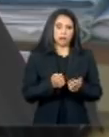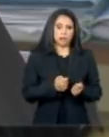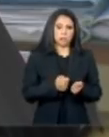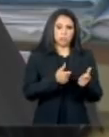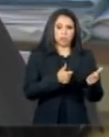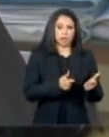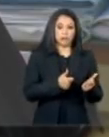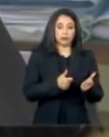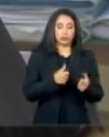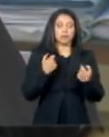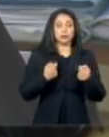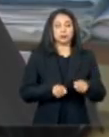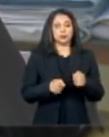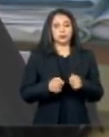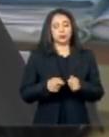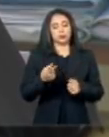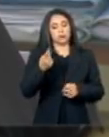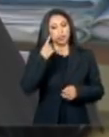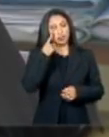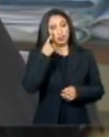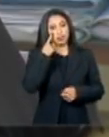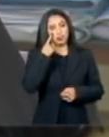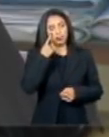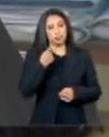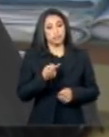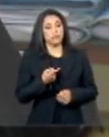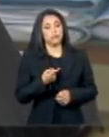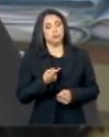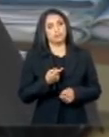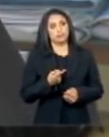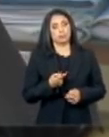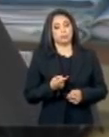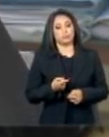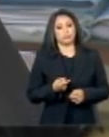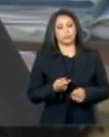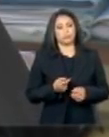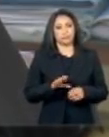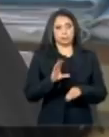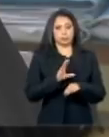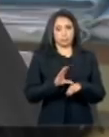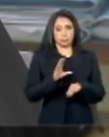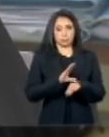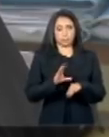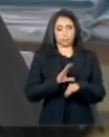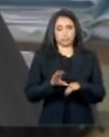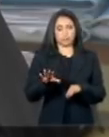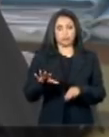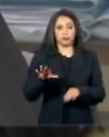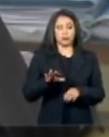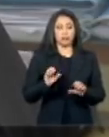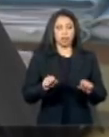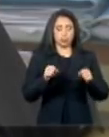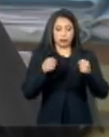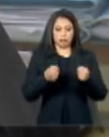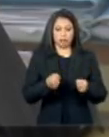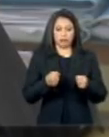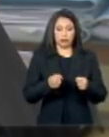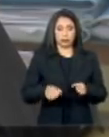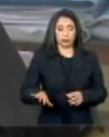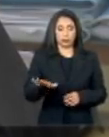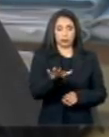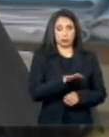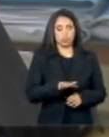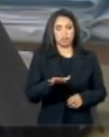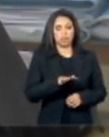necessária observância dos princípios constitucionais do contraditório e da ampla defesa para que seja preservar a segurança